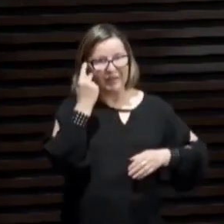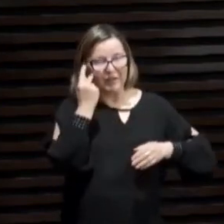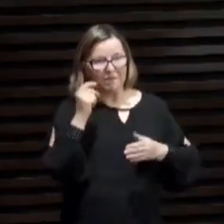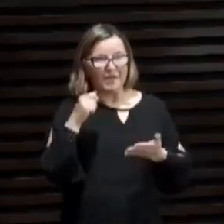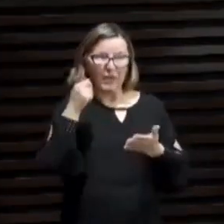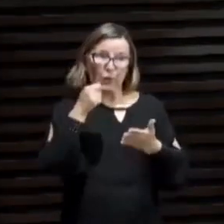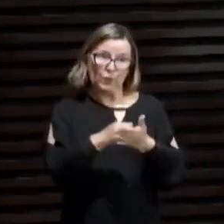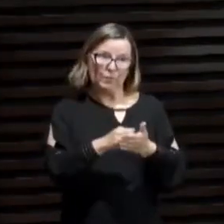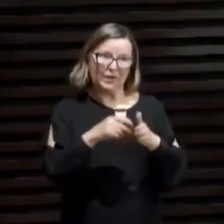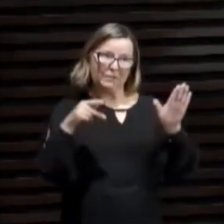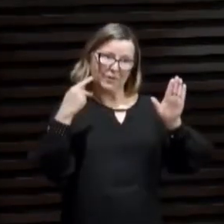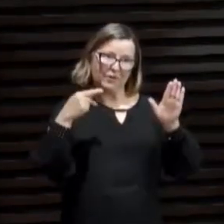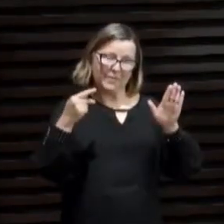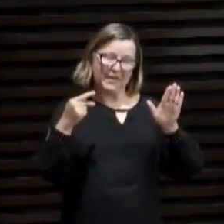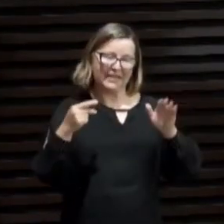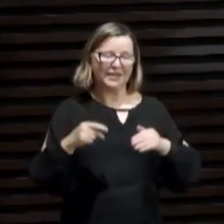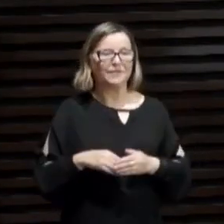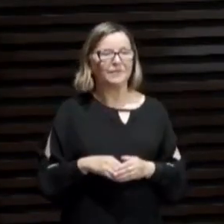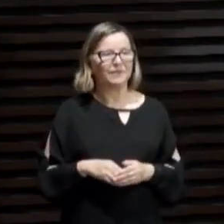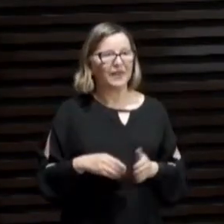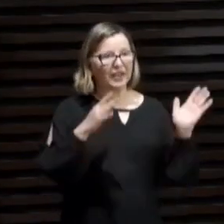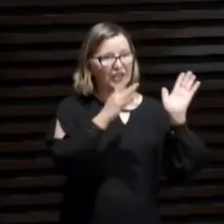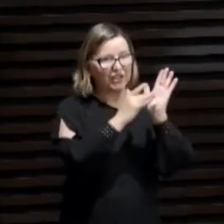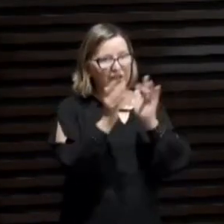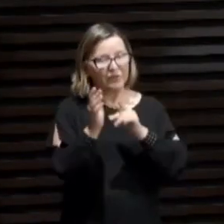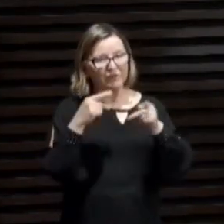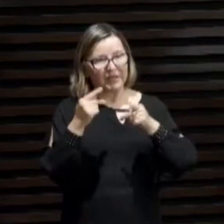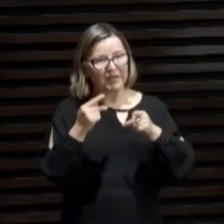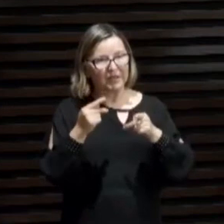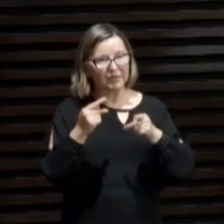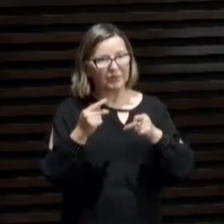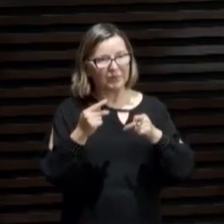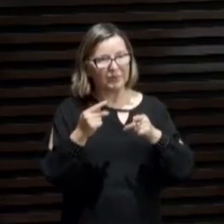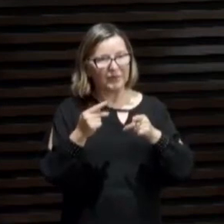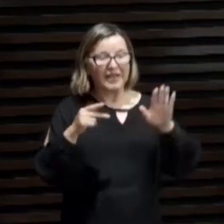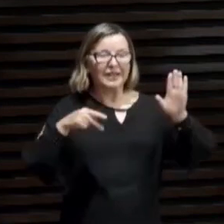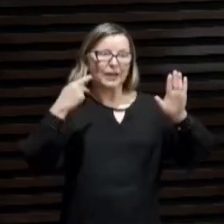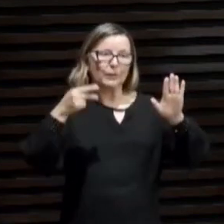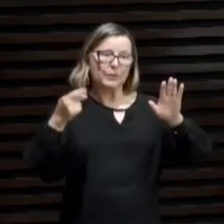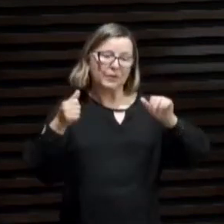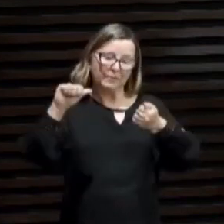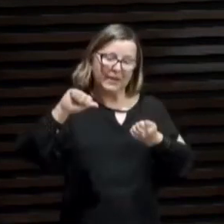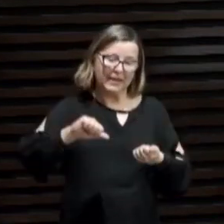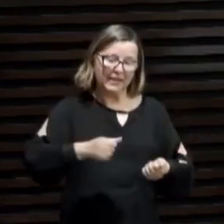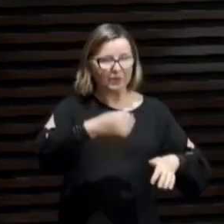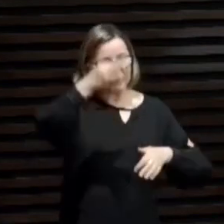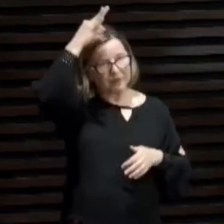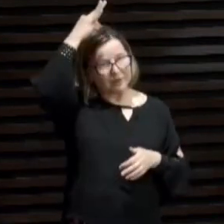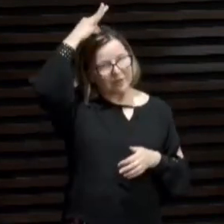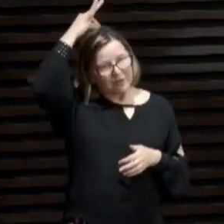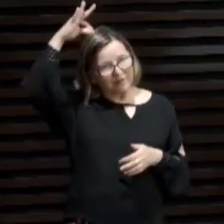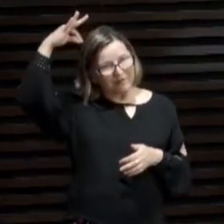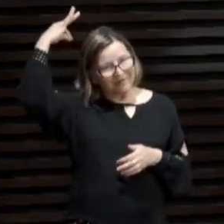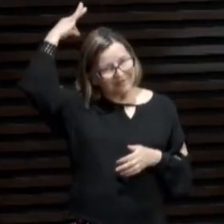promessa. Jesus estava se referindo à promessa do batismo do Espírito Santo, feita pelo profeta